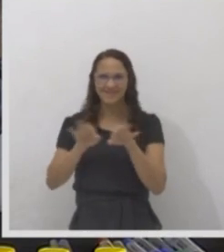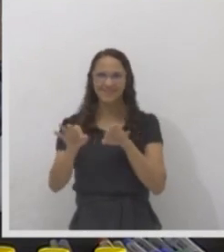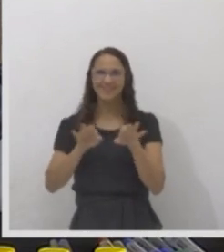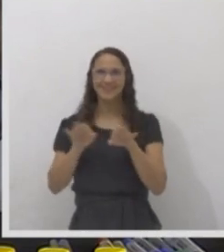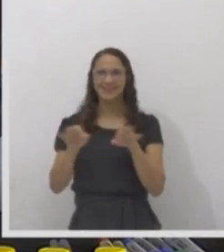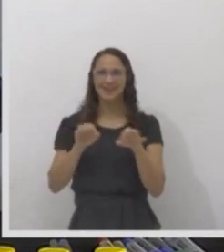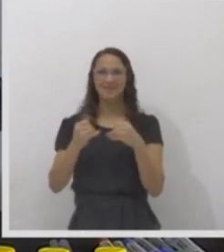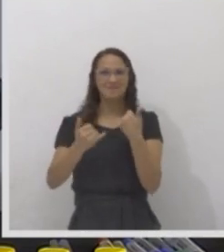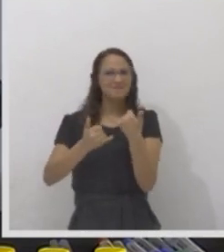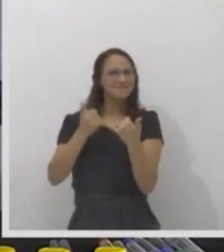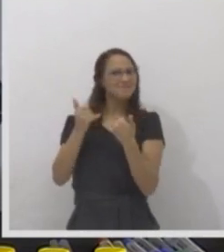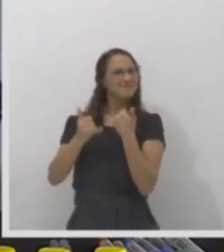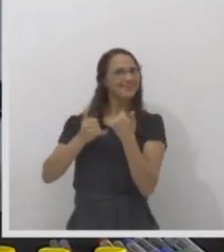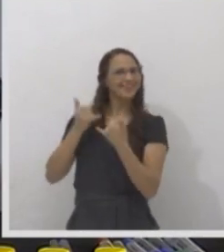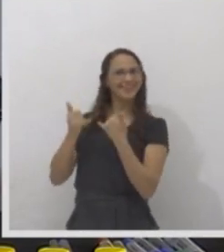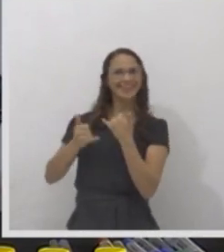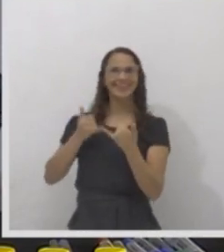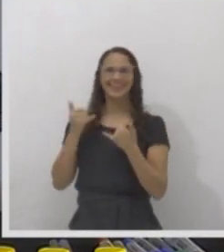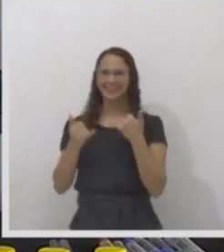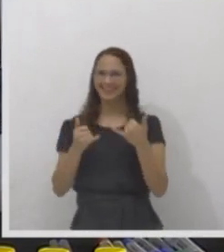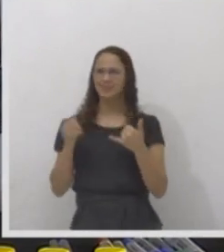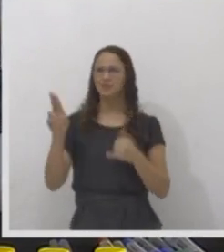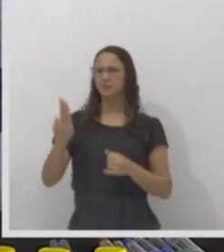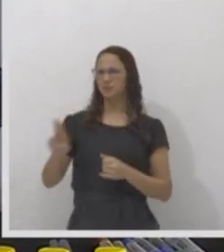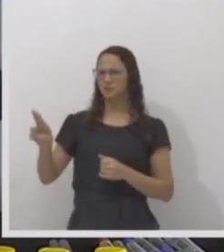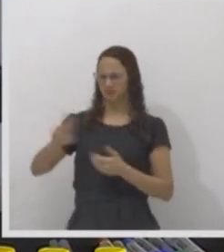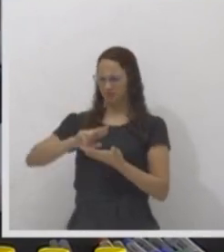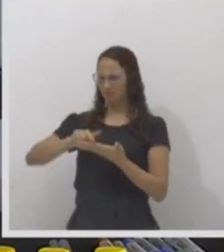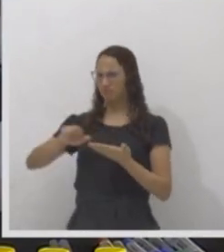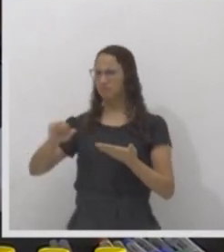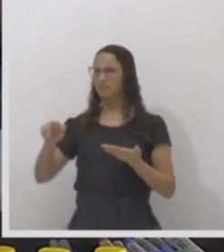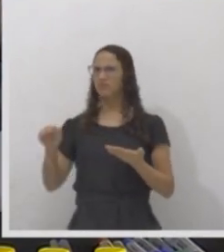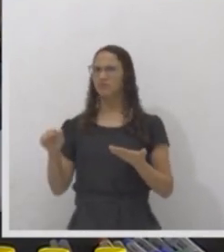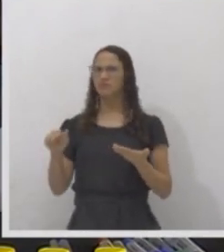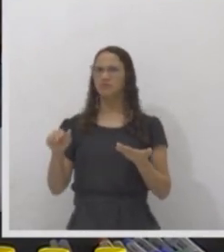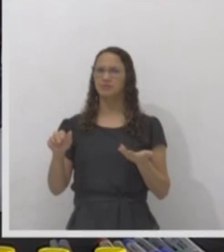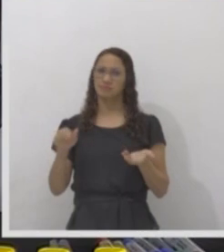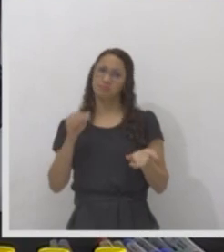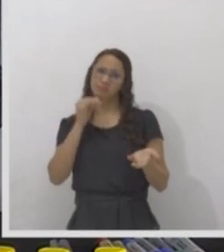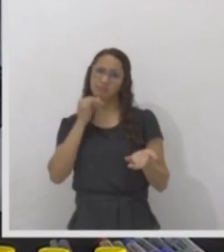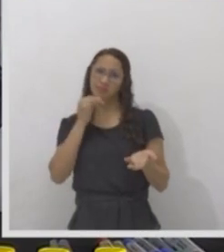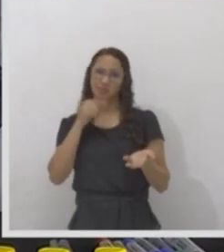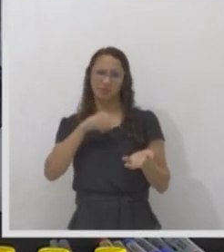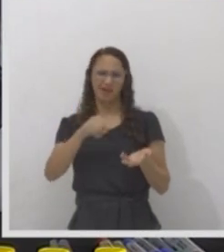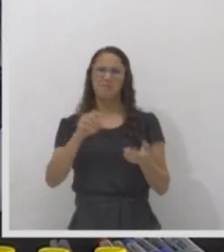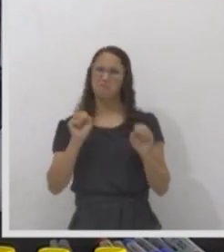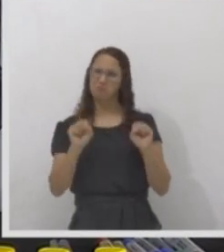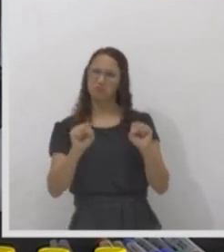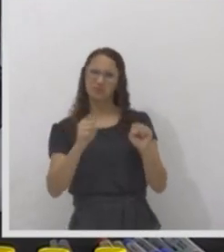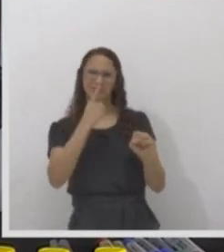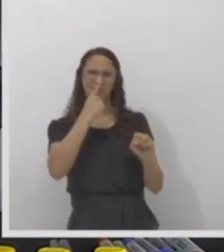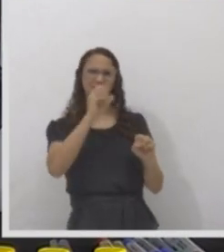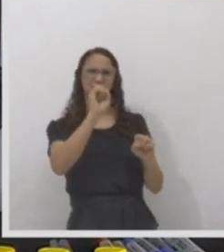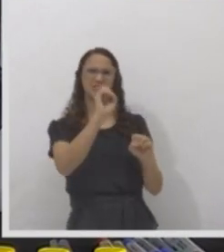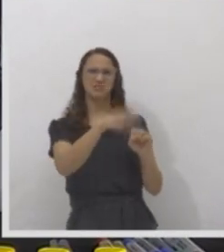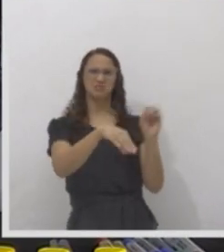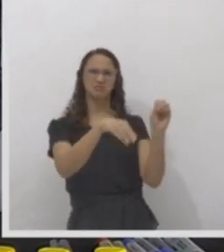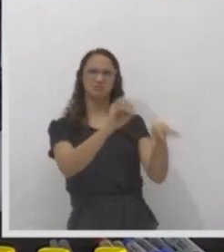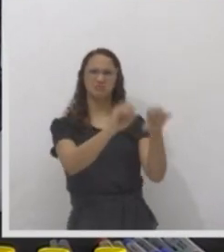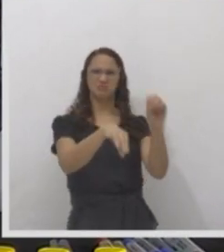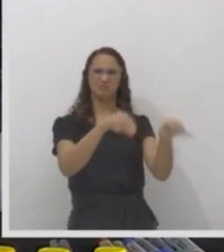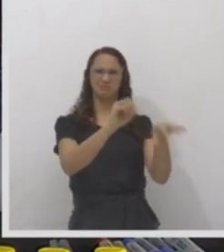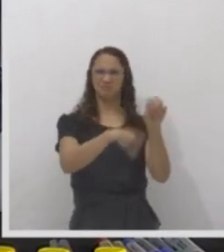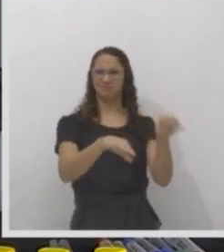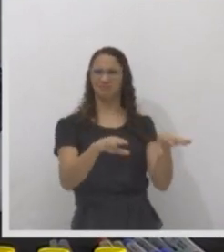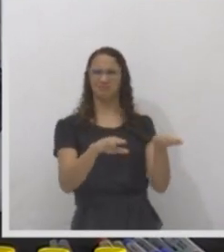um brinquedo utilizando um material que poderia estar por aí poluindo, já que esse